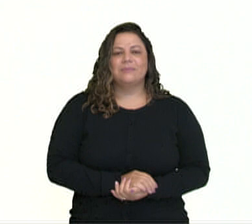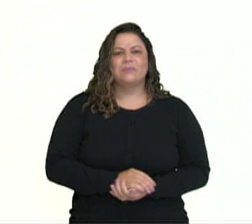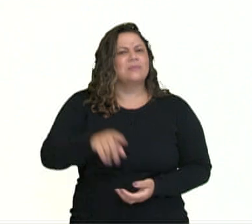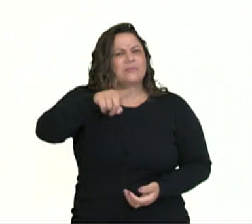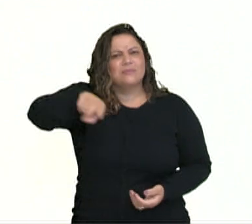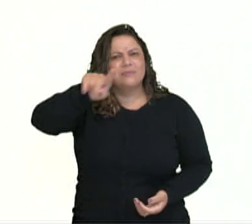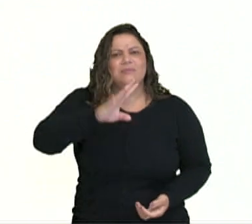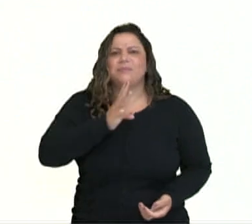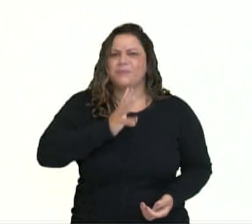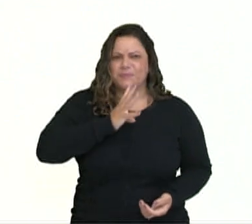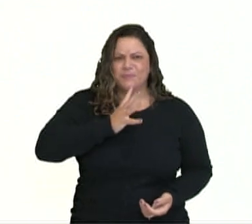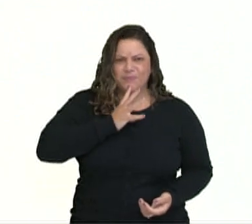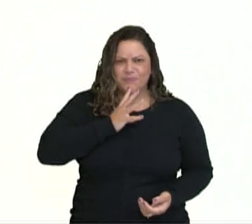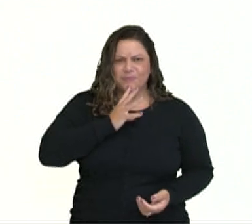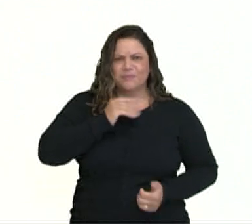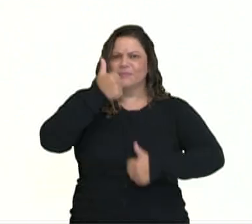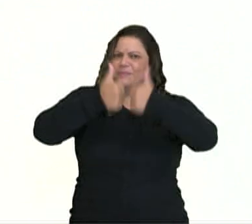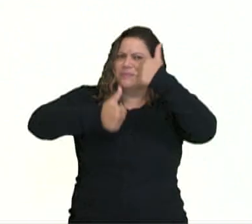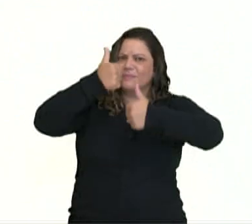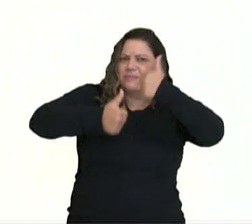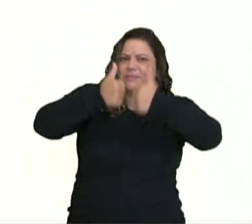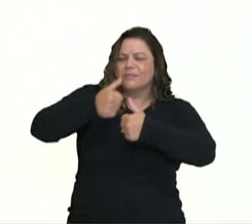Você conhece o futebol de 7?